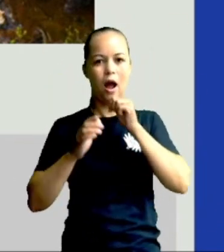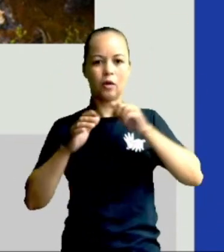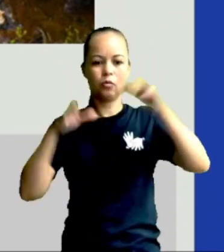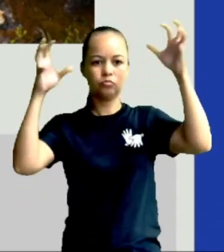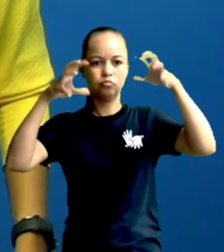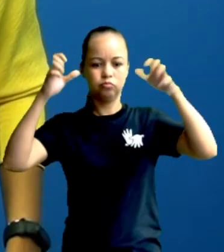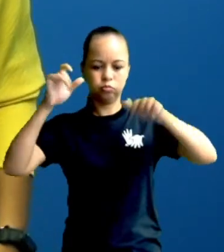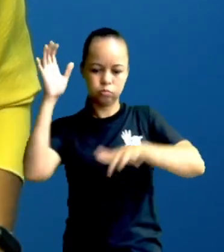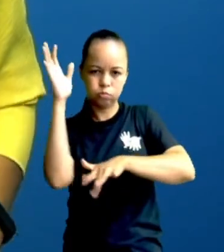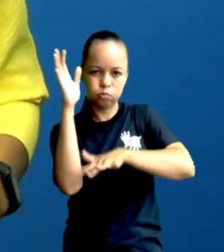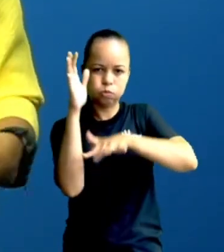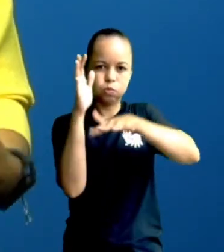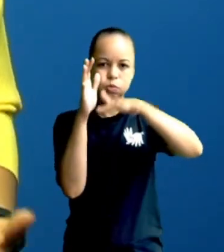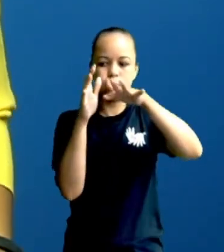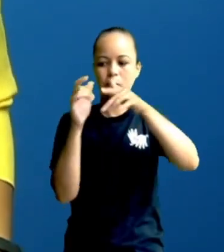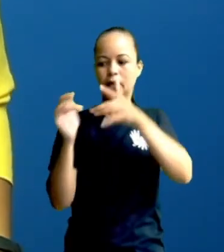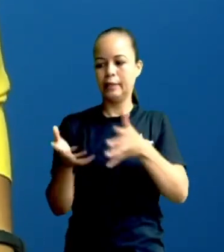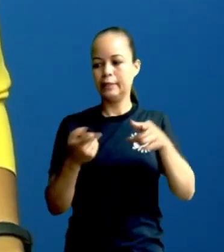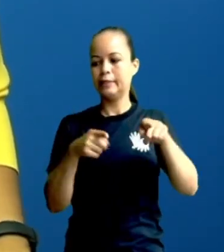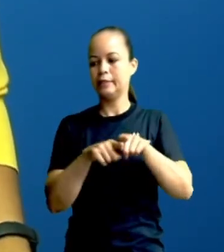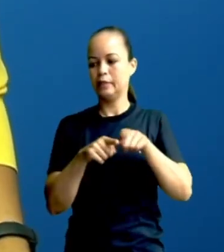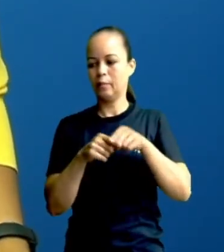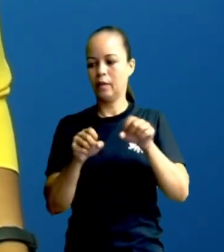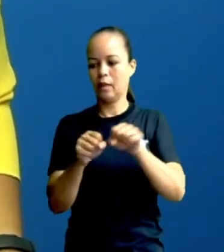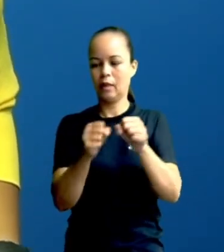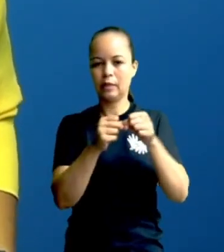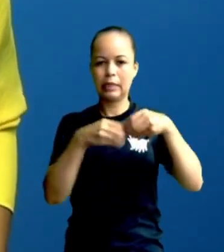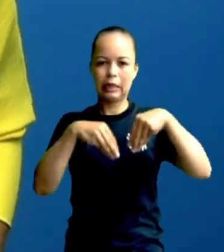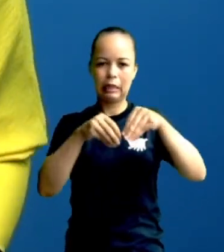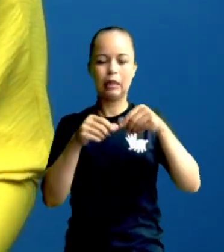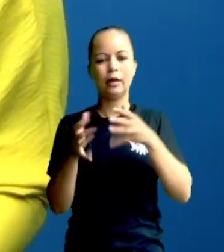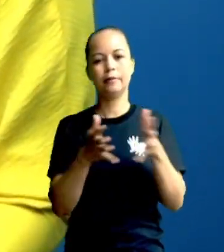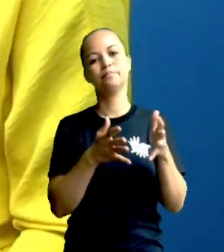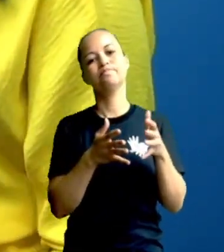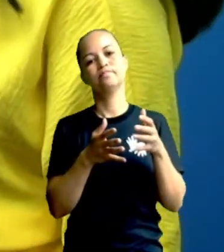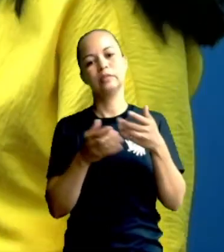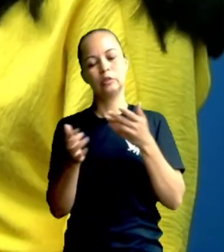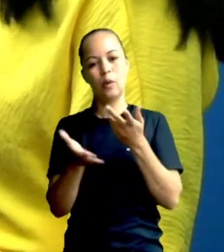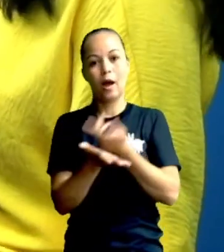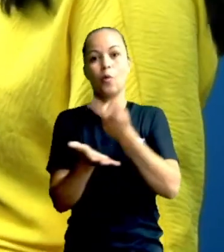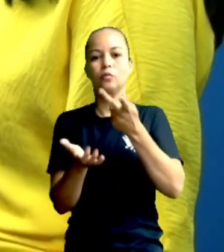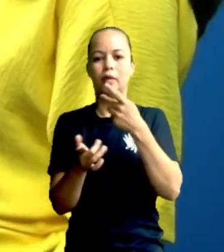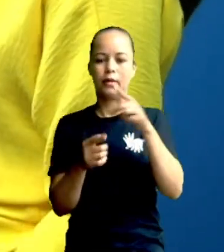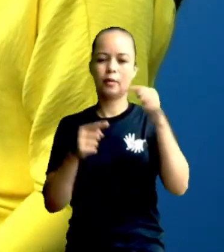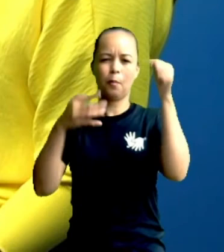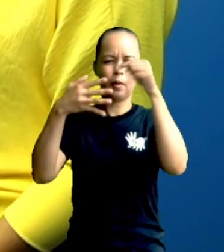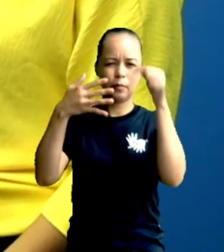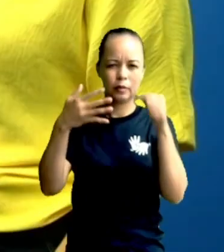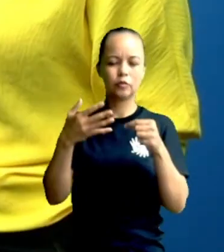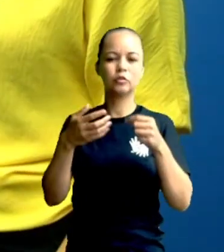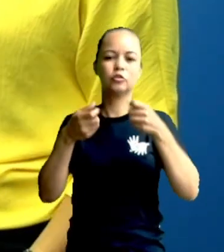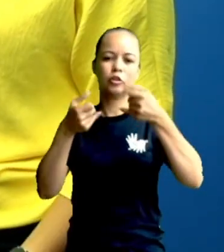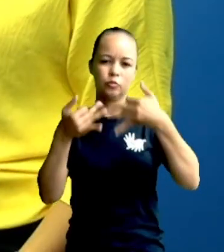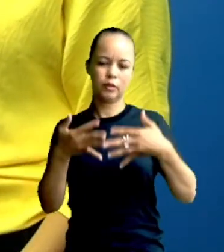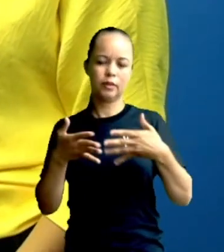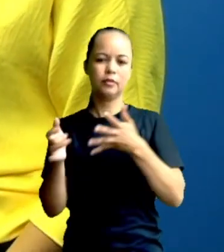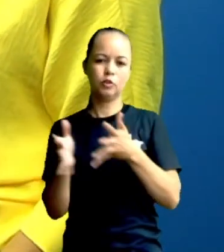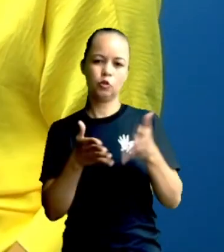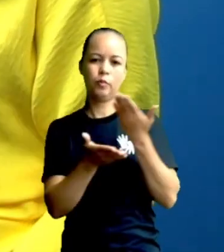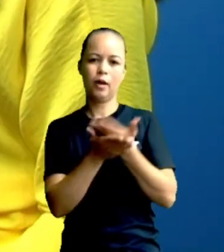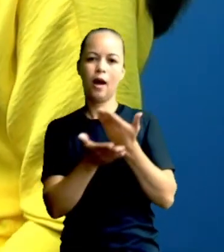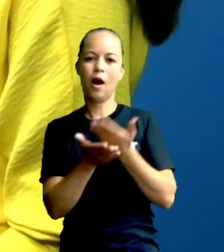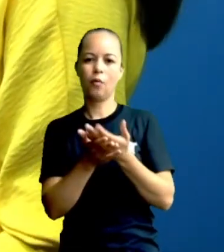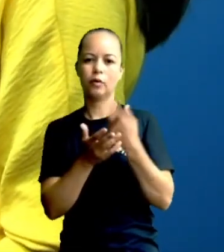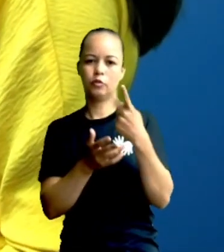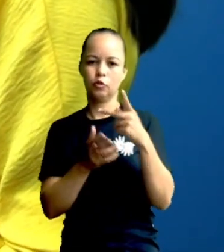gente provoca, quando se tem a degradação ambiental, tá bom? Isso foi um dos pontos que eu falei na aula sobre esse